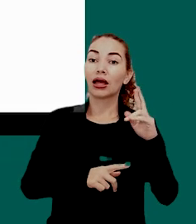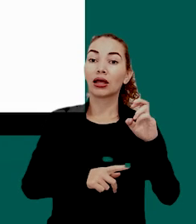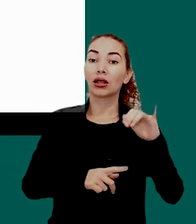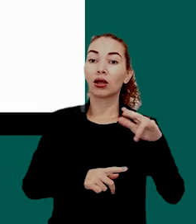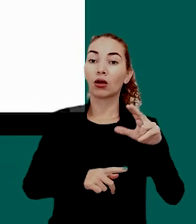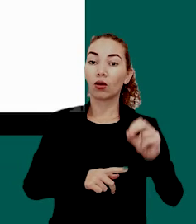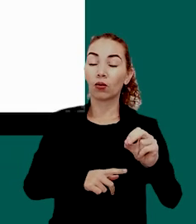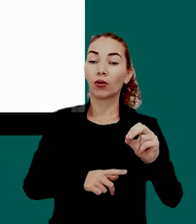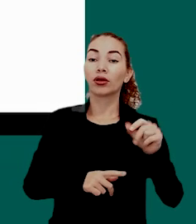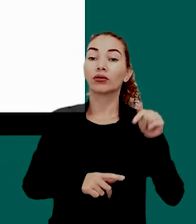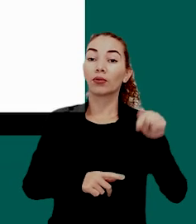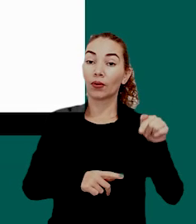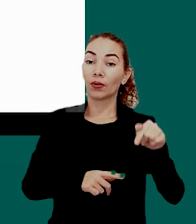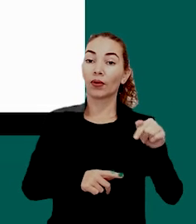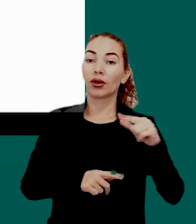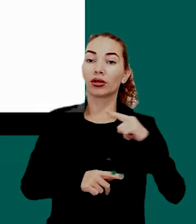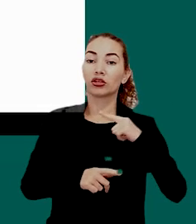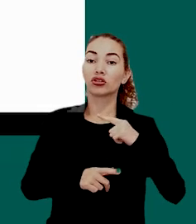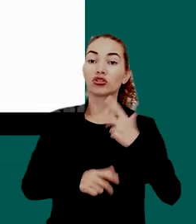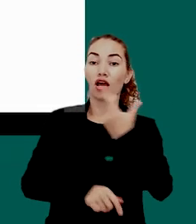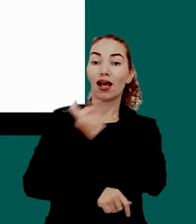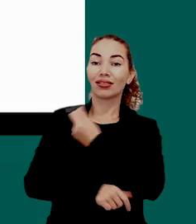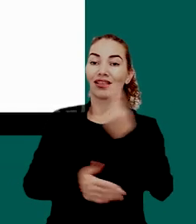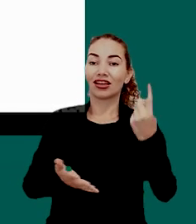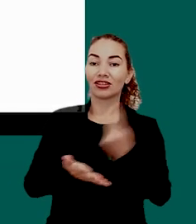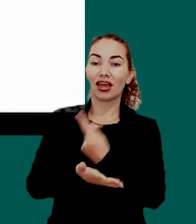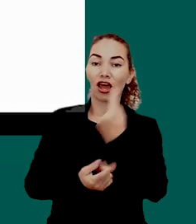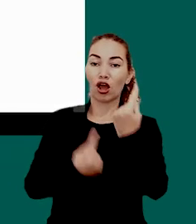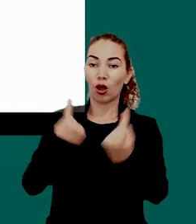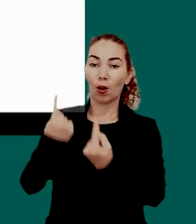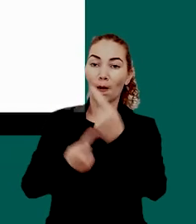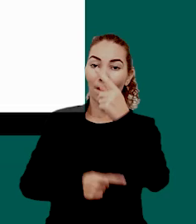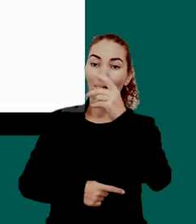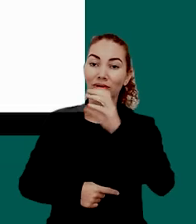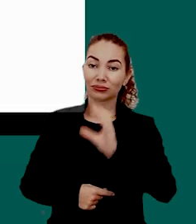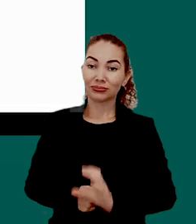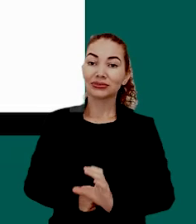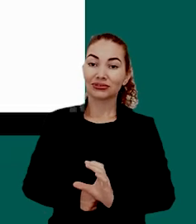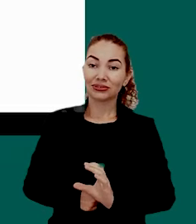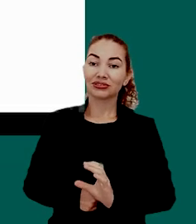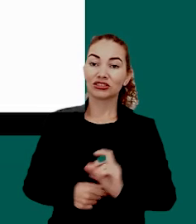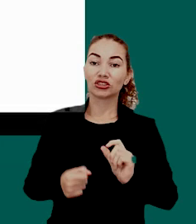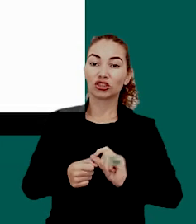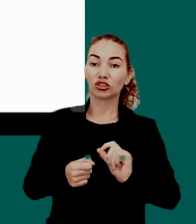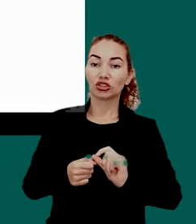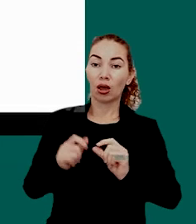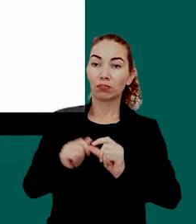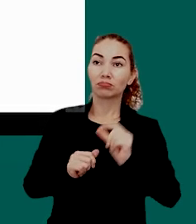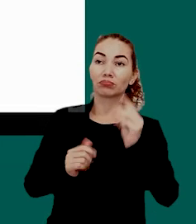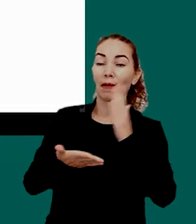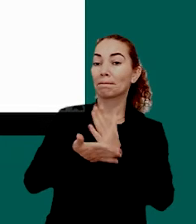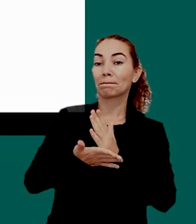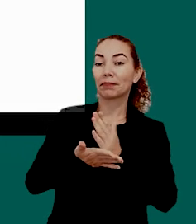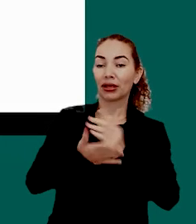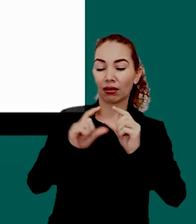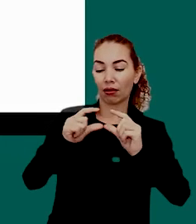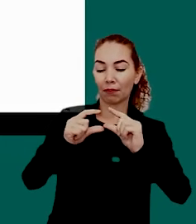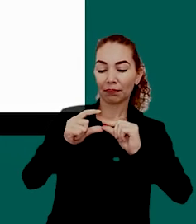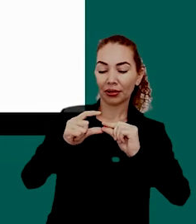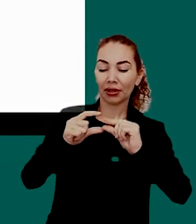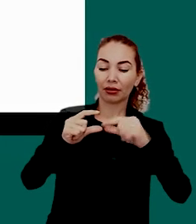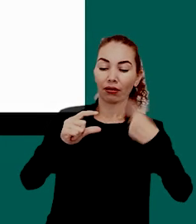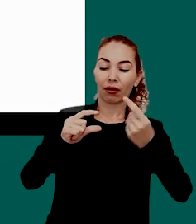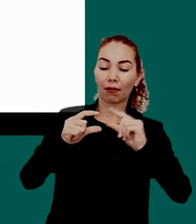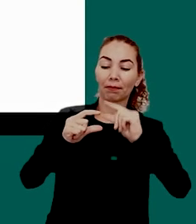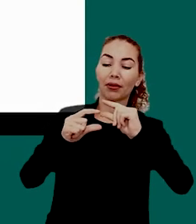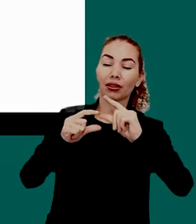essa vacina tenha sido aplicada em dose errada para alguns pacientes nos estudos, né? Então tinha uma referência de aplique metade da vacina agora e